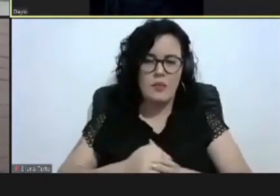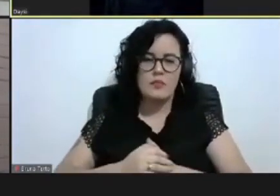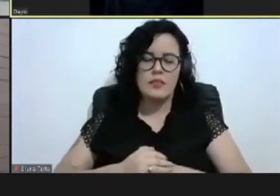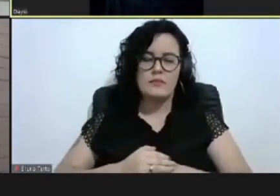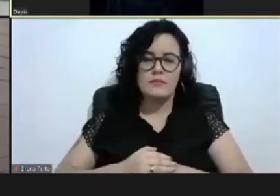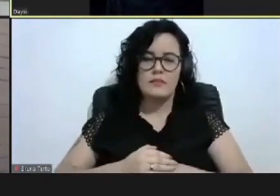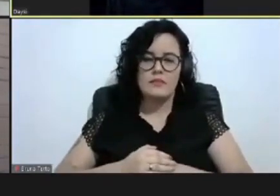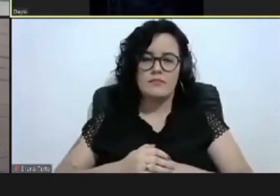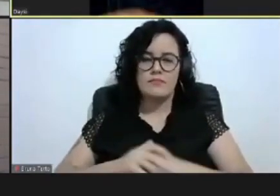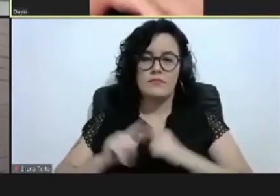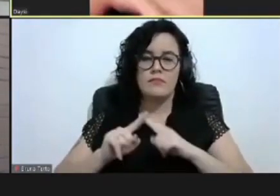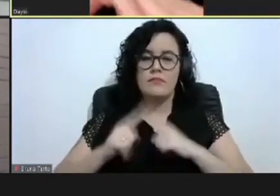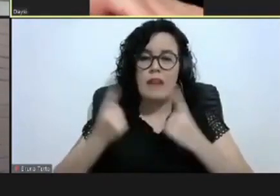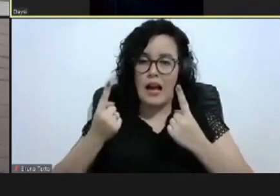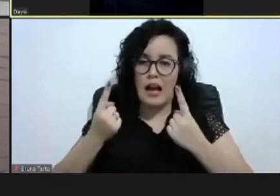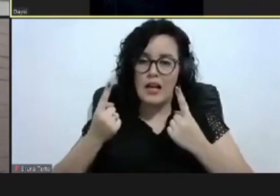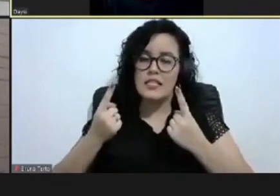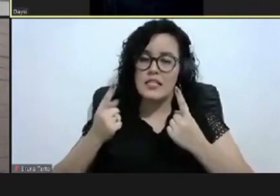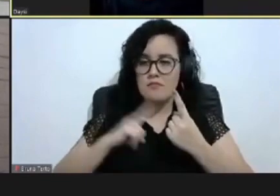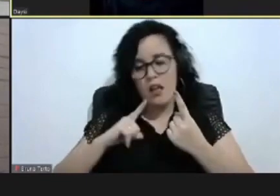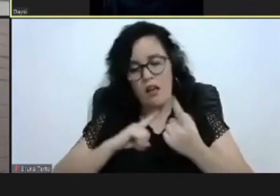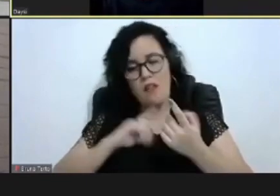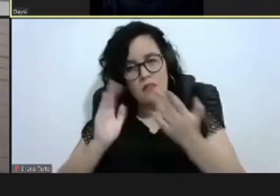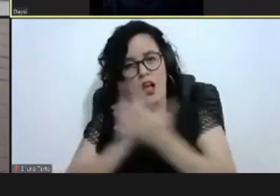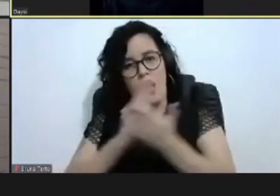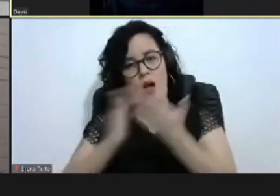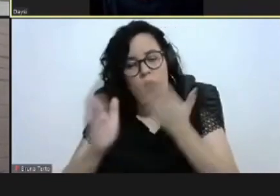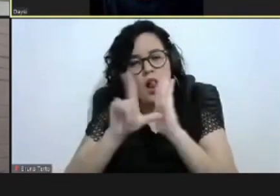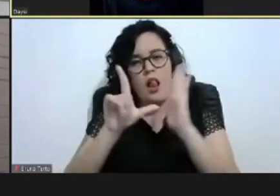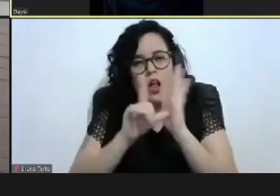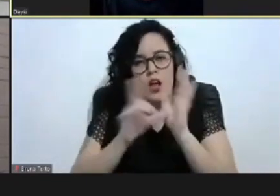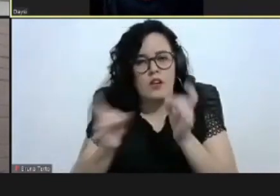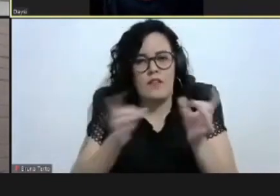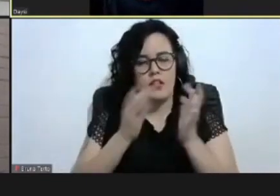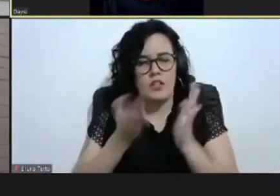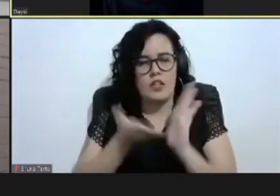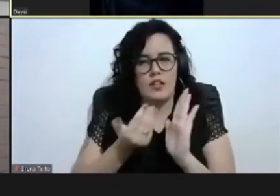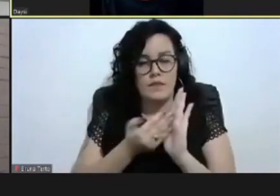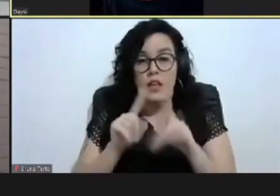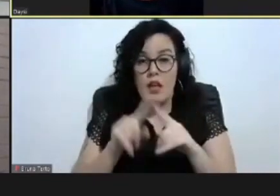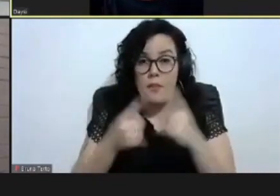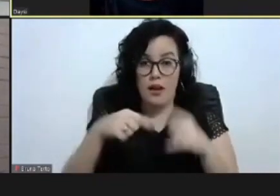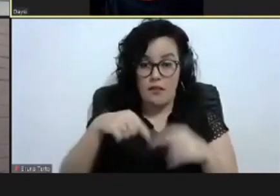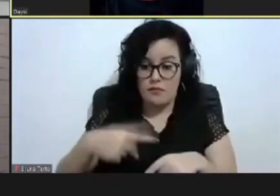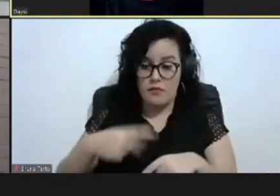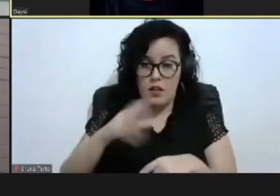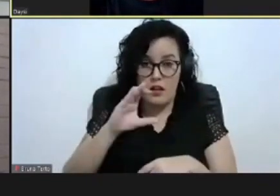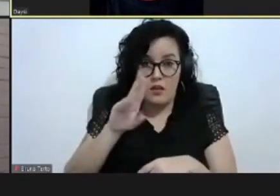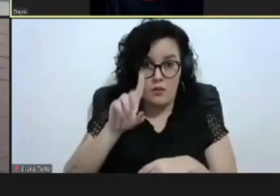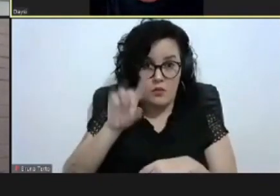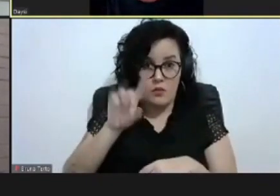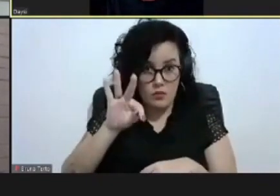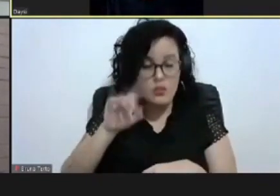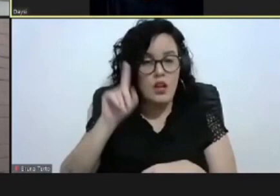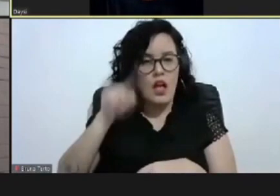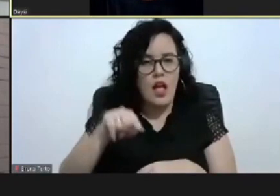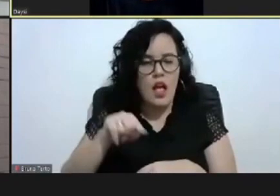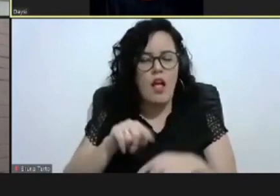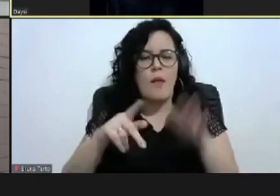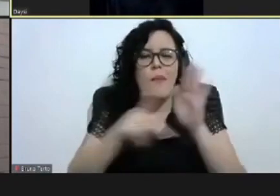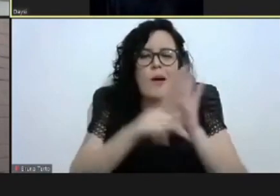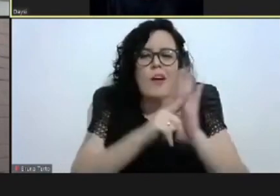mas a gente chega em algumas livrarias. Agora, o forte da CUT mesmo, ela tem que estar em bancas, e isso é